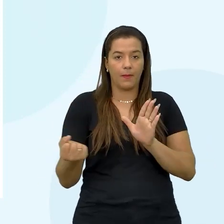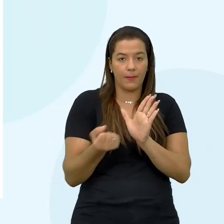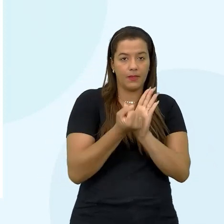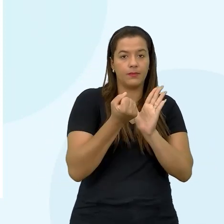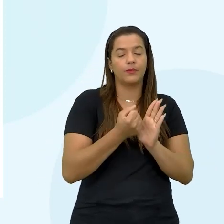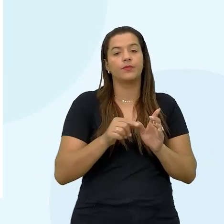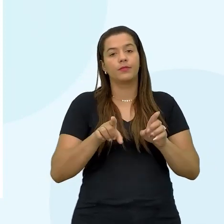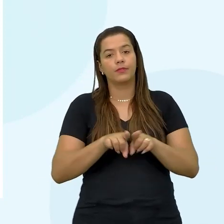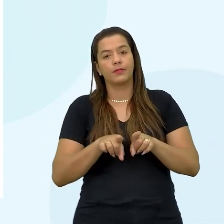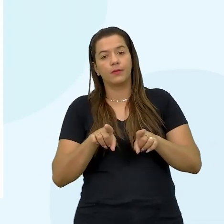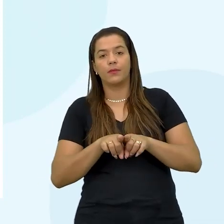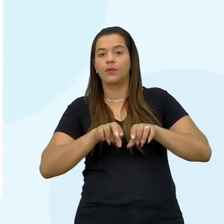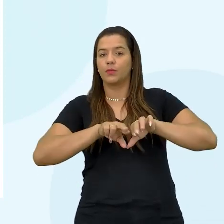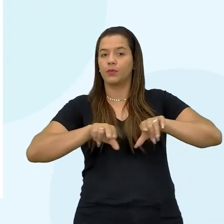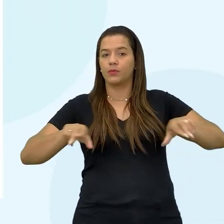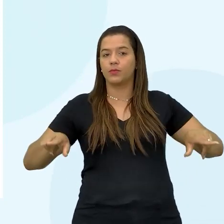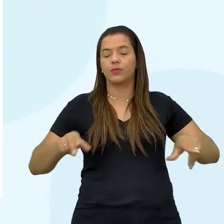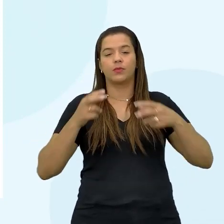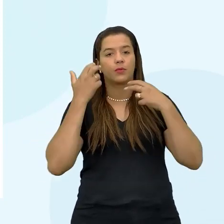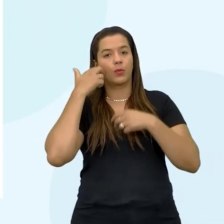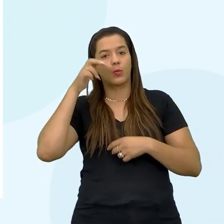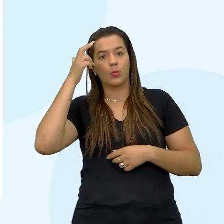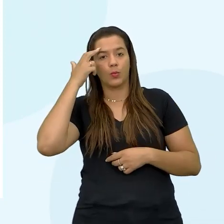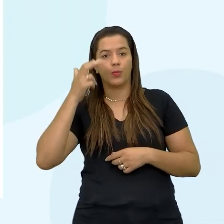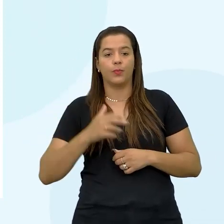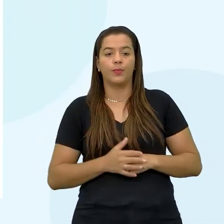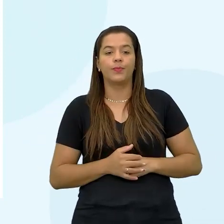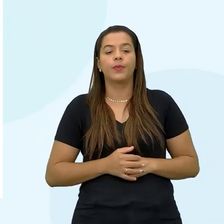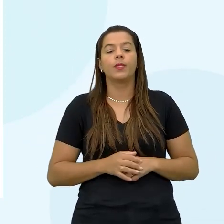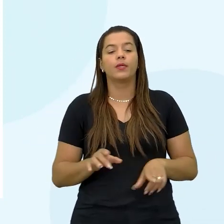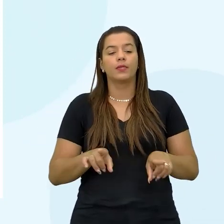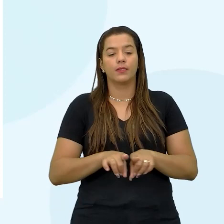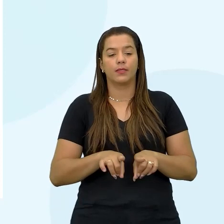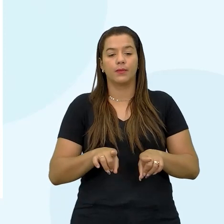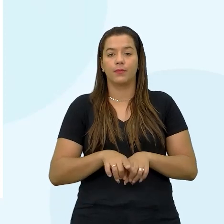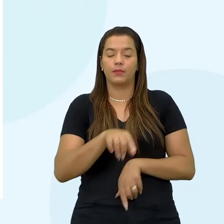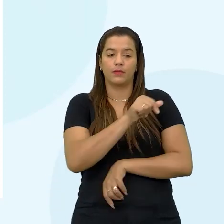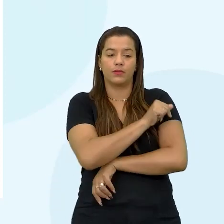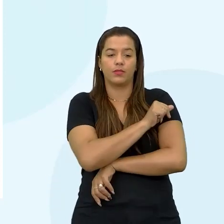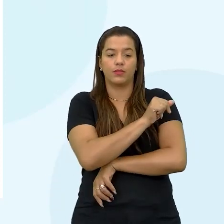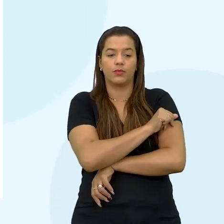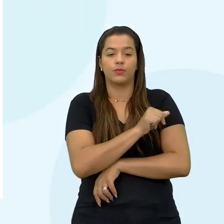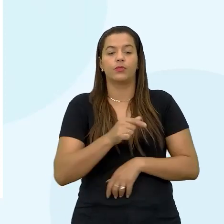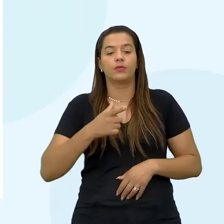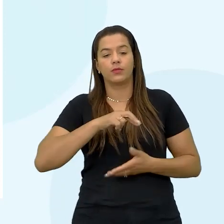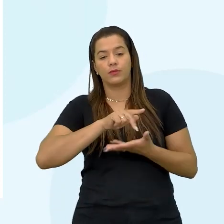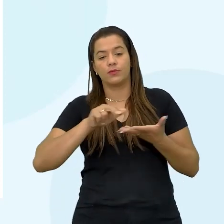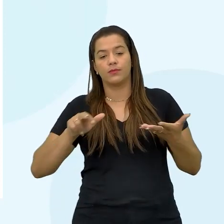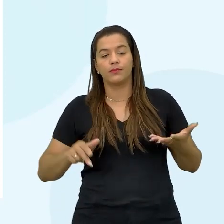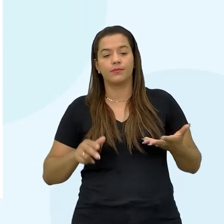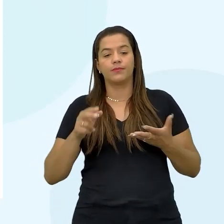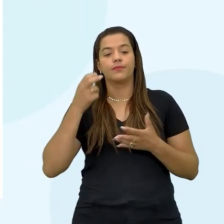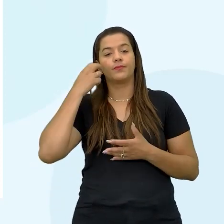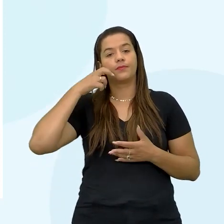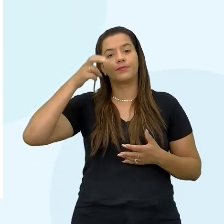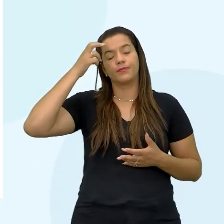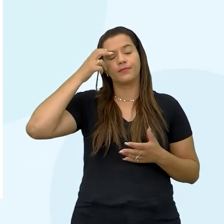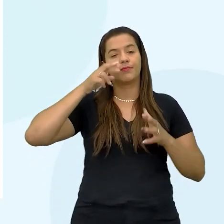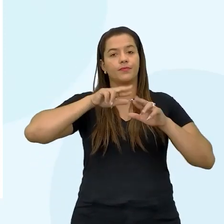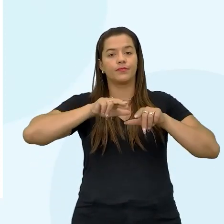matrizes estéticas e culturais. Sétimo ano, referências culturais e estéticas nas práticas contemporâneas de